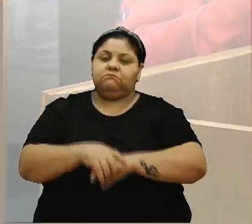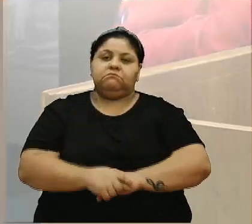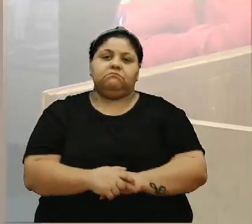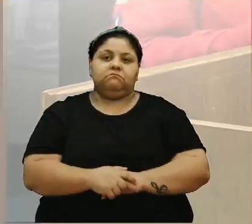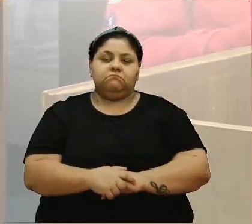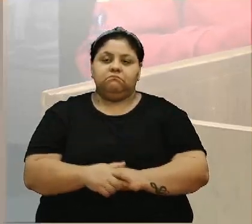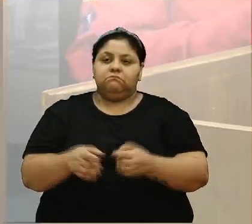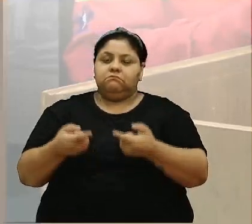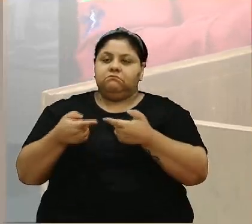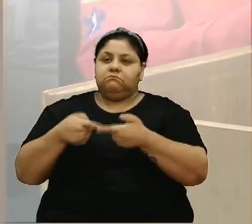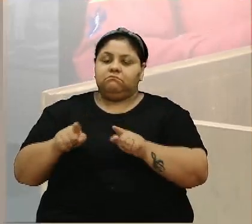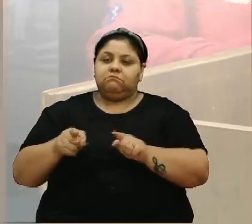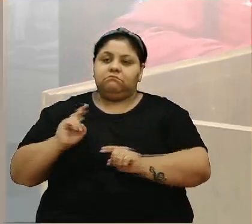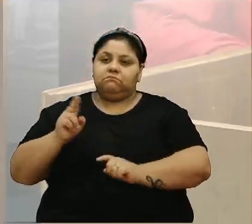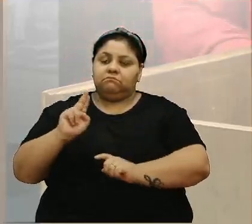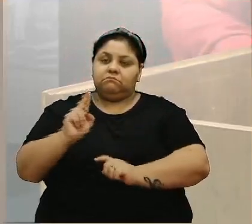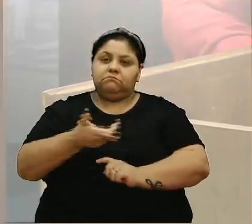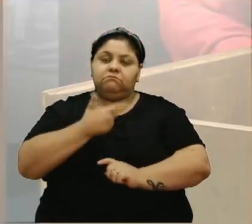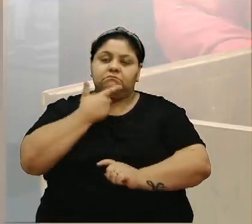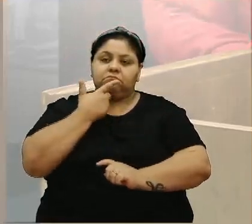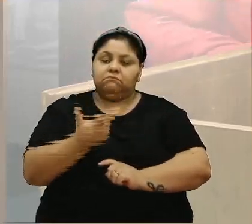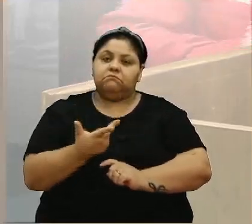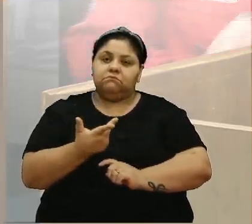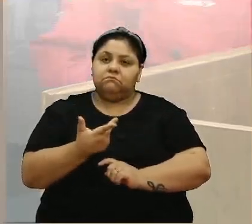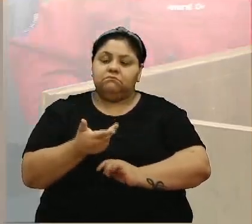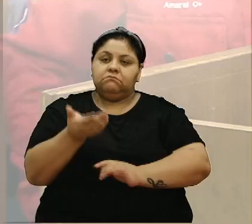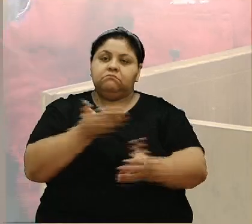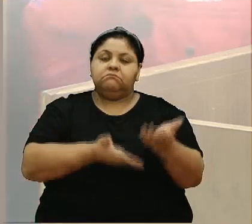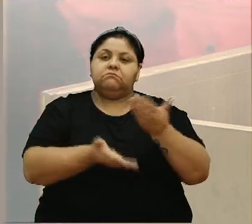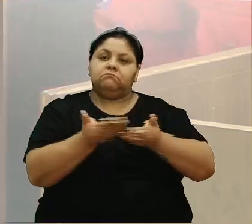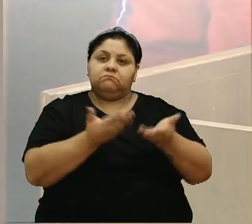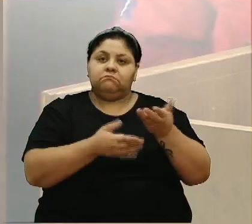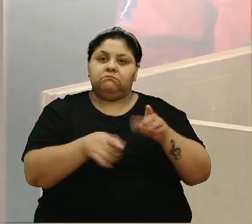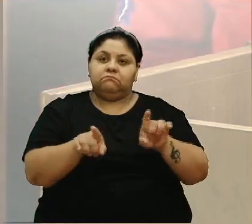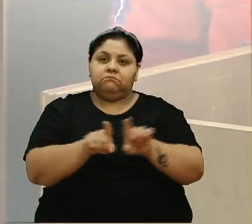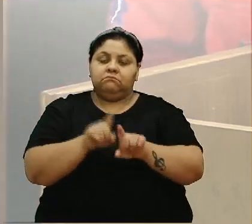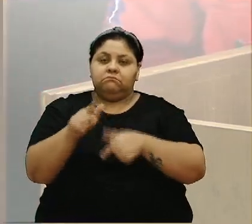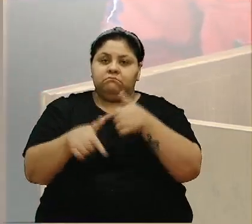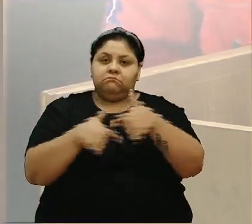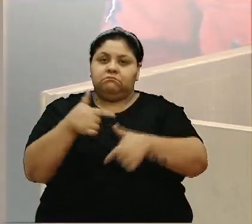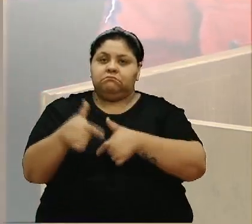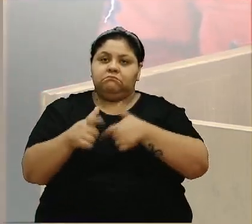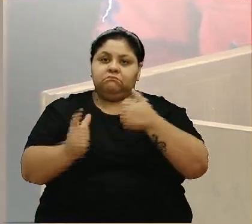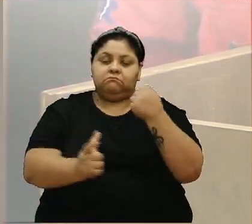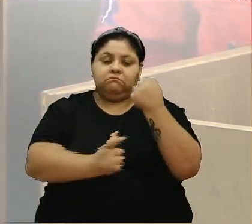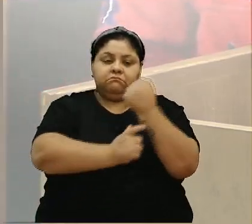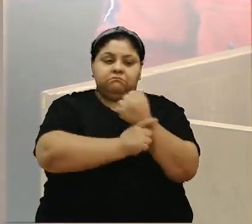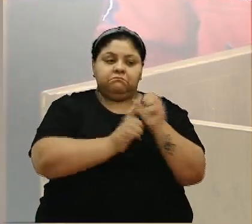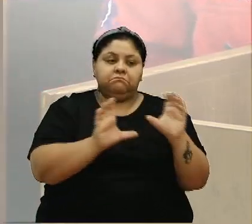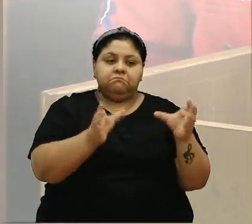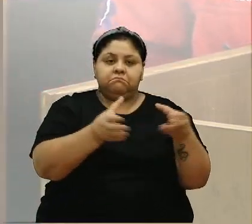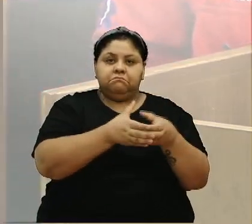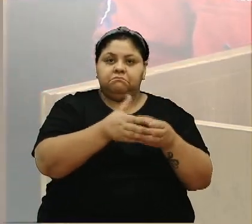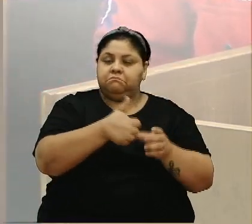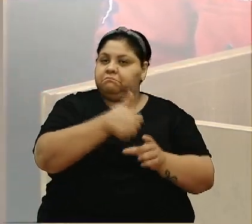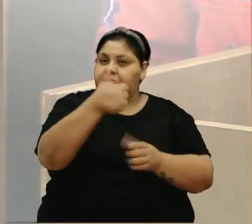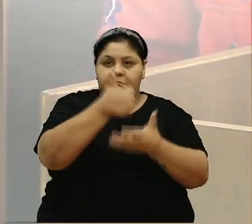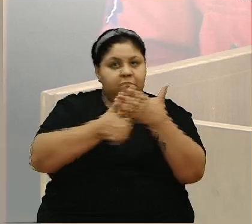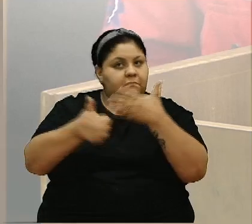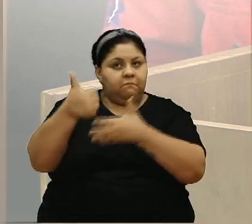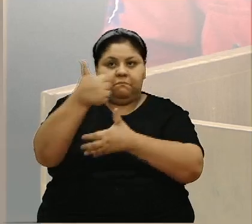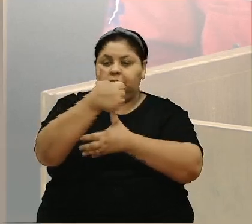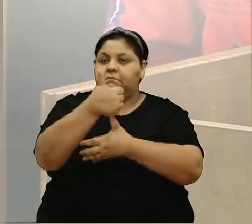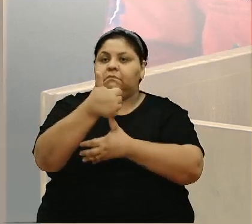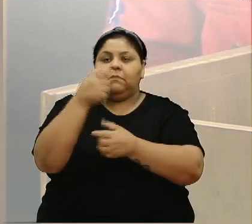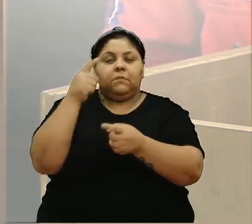Nós sempre visamos o atendimento nosso, o nosso trabalho, a segurança da nossa equipe em primeiro lugar.